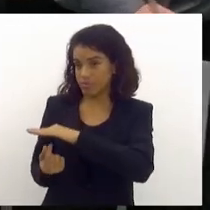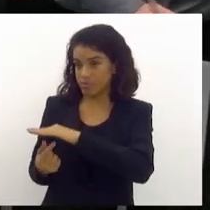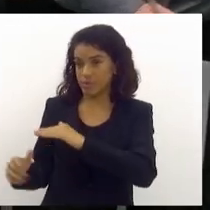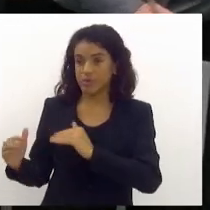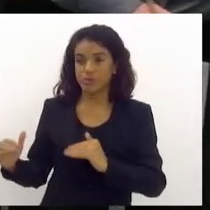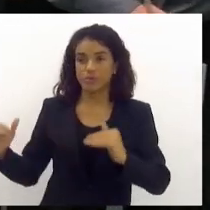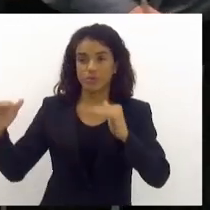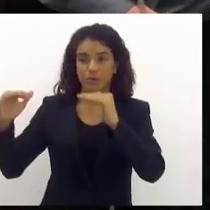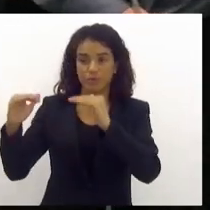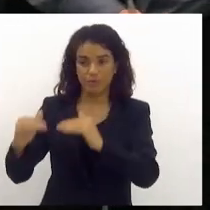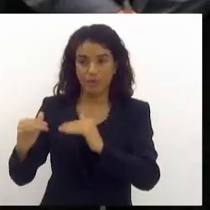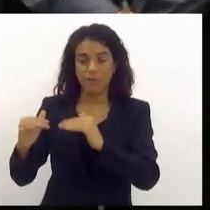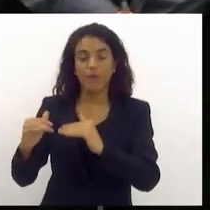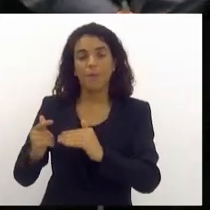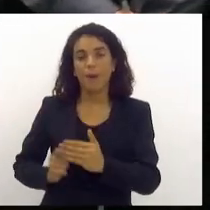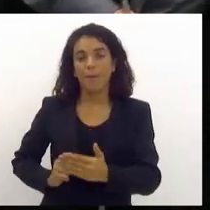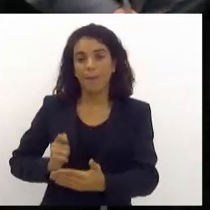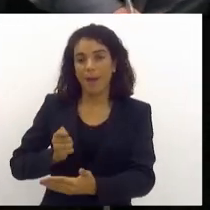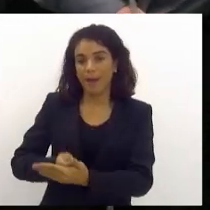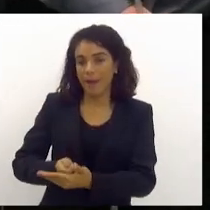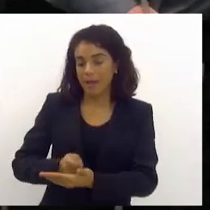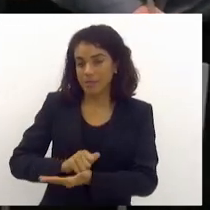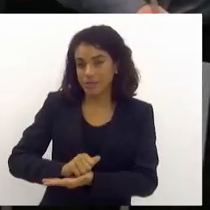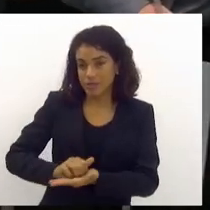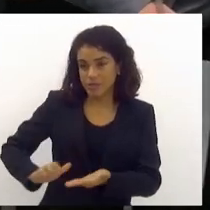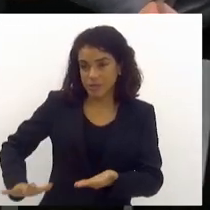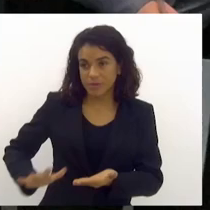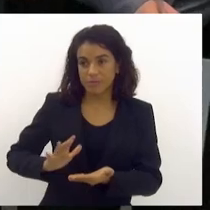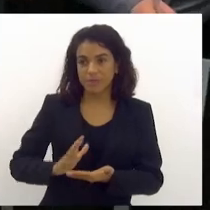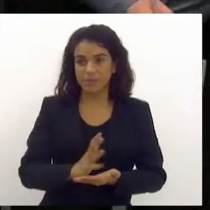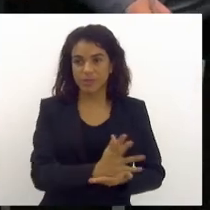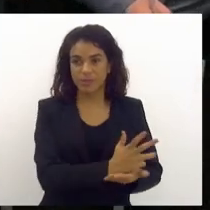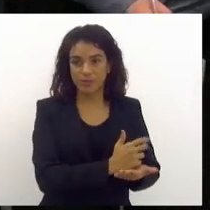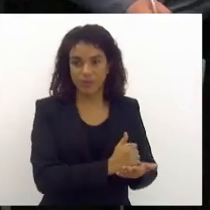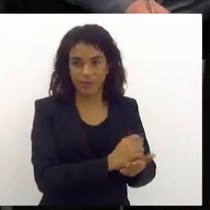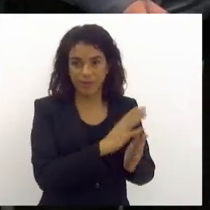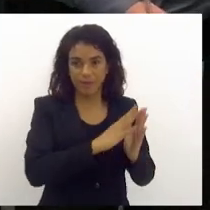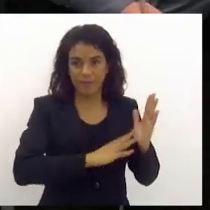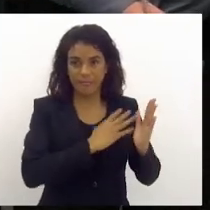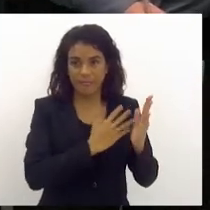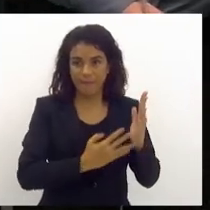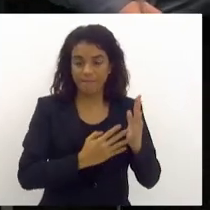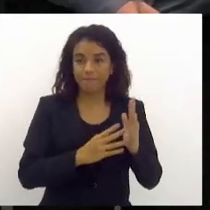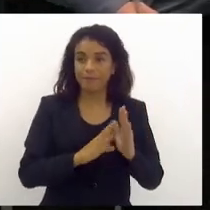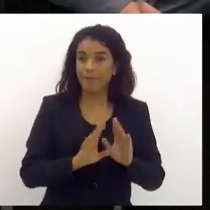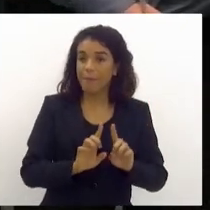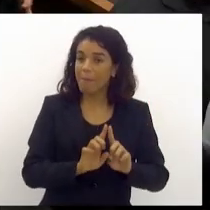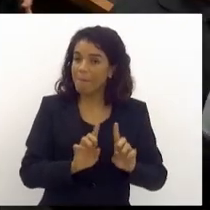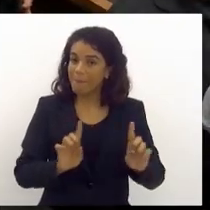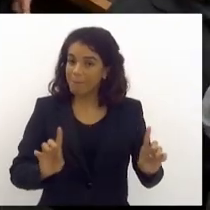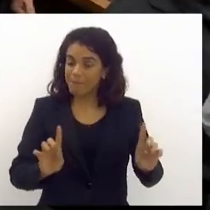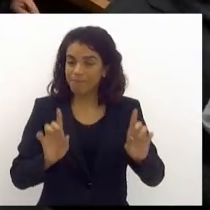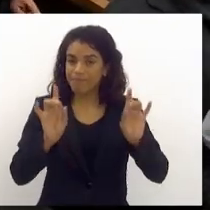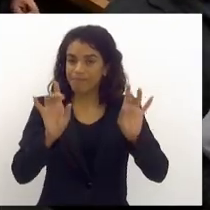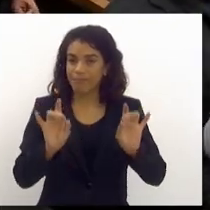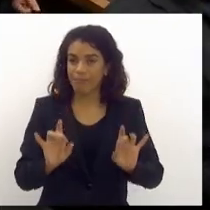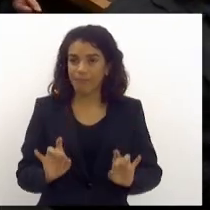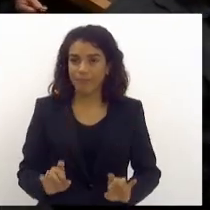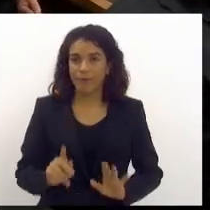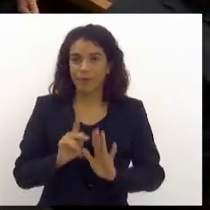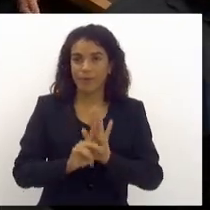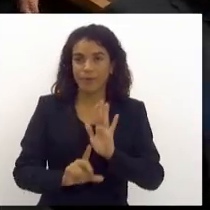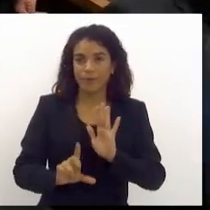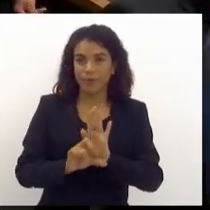Soberano para custeio das despesas orçamentárias, exceto aquelas oriundas dos